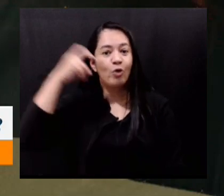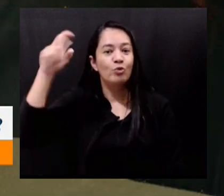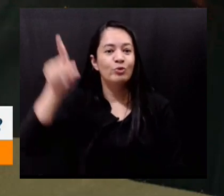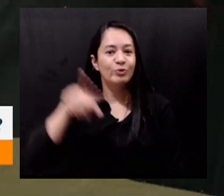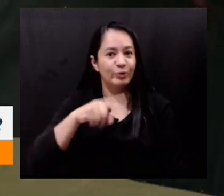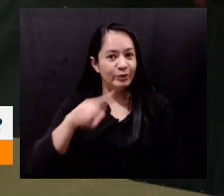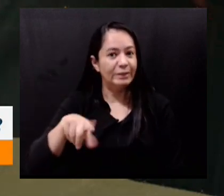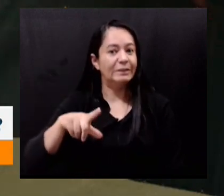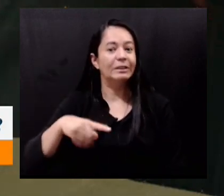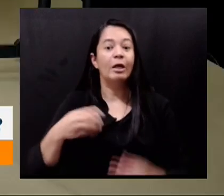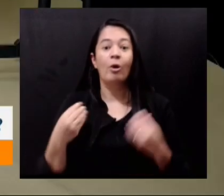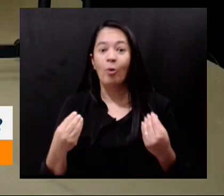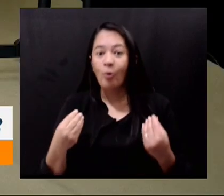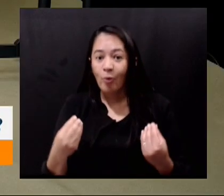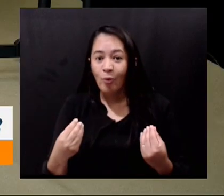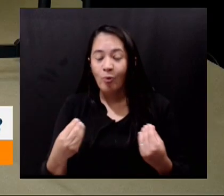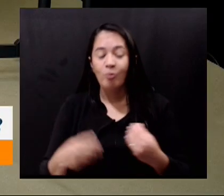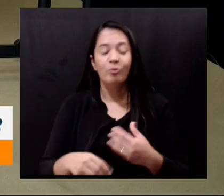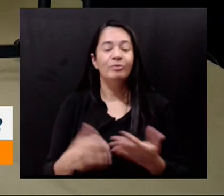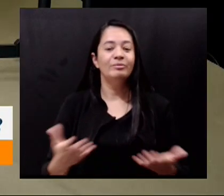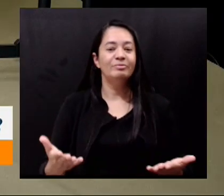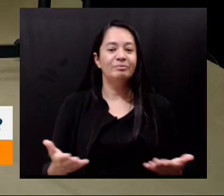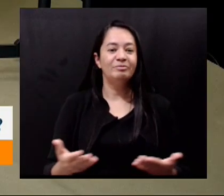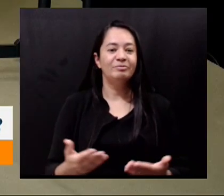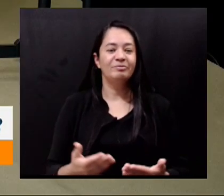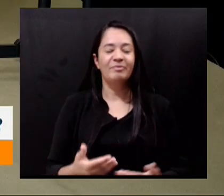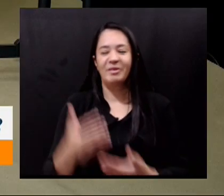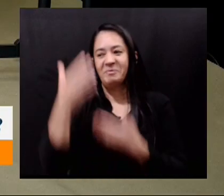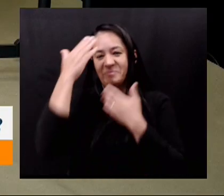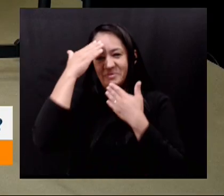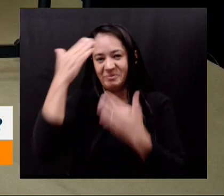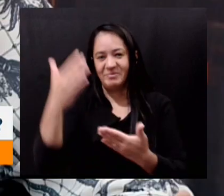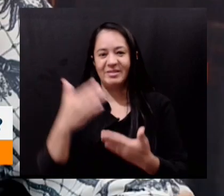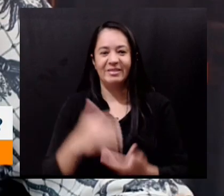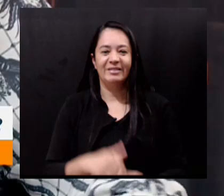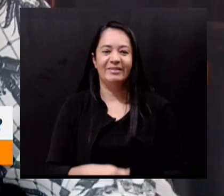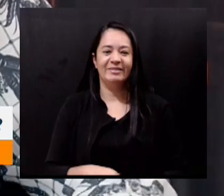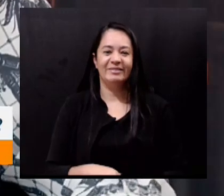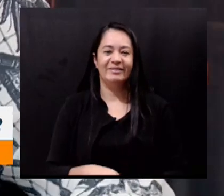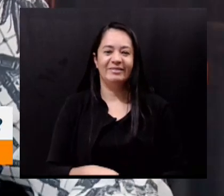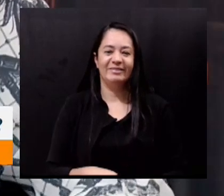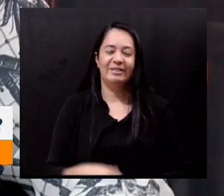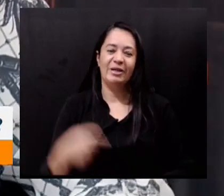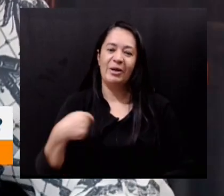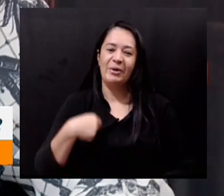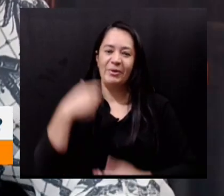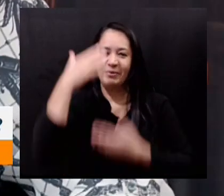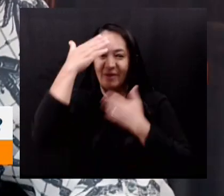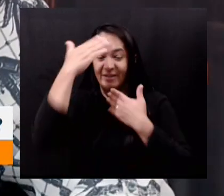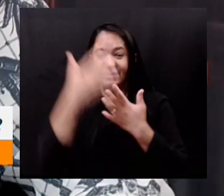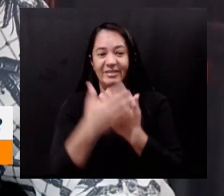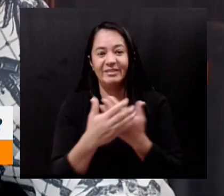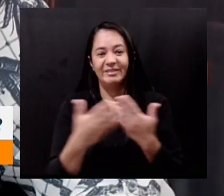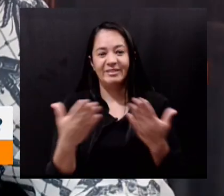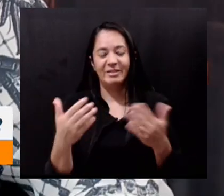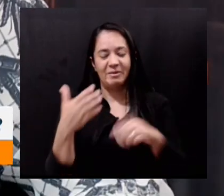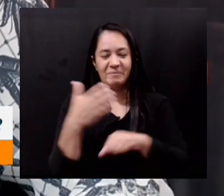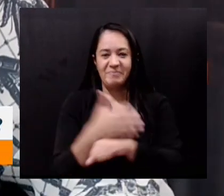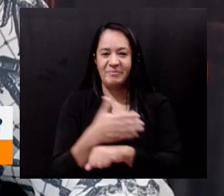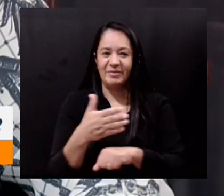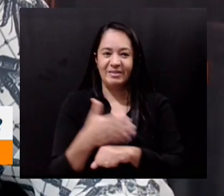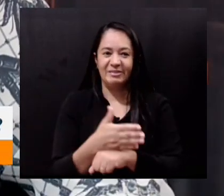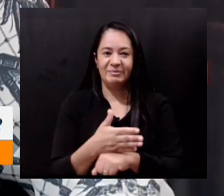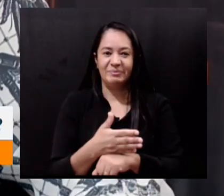isso? Suzana, muito obrigada, Uhum. viu, tudo de bom para você. Obrigada. Eu que agradeço pela participação, né, e que